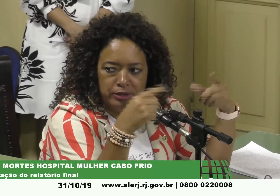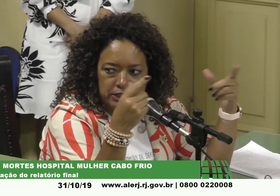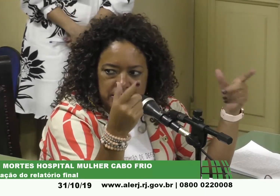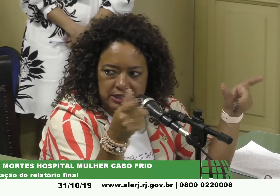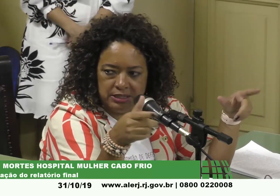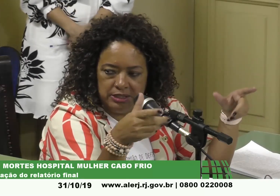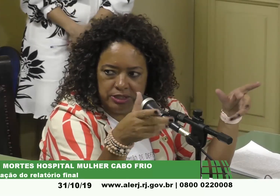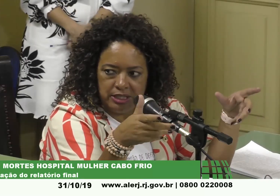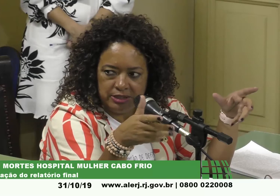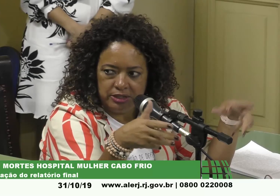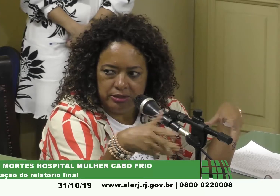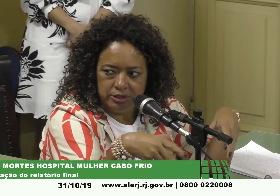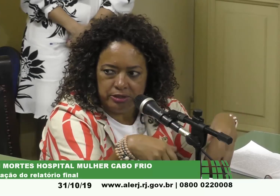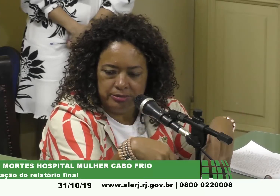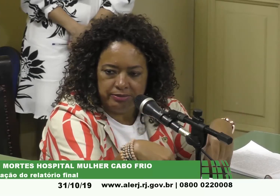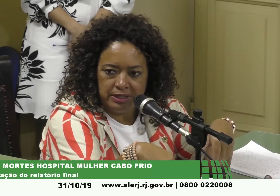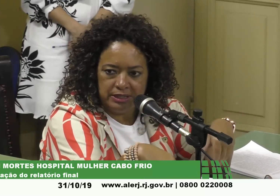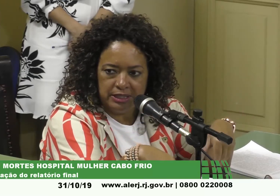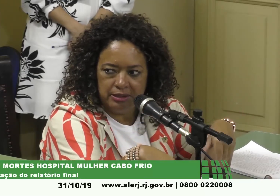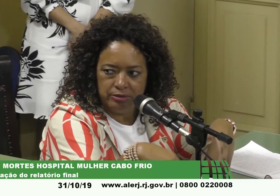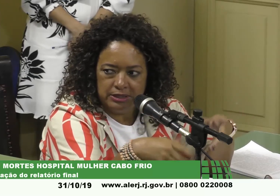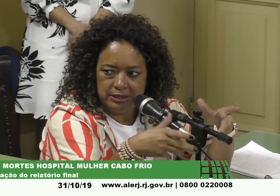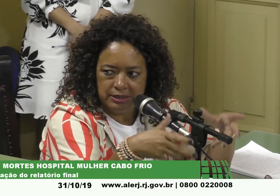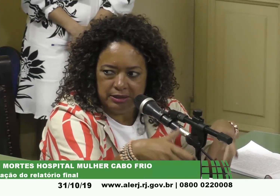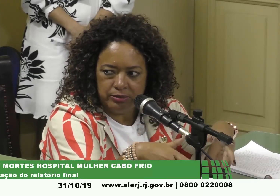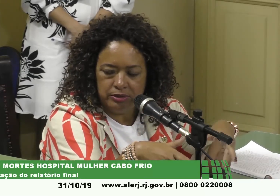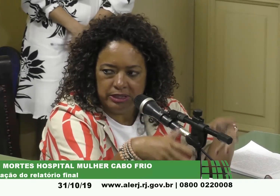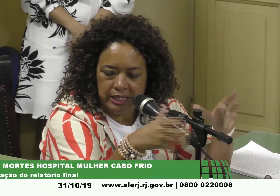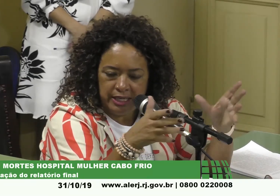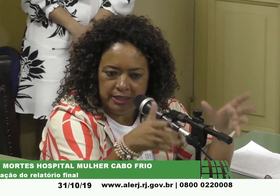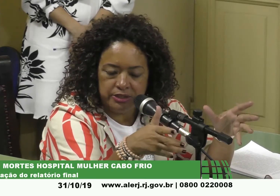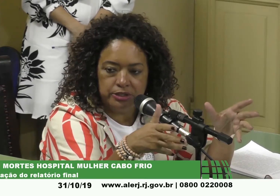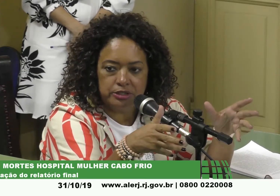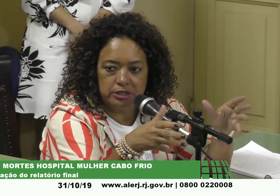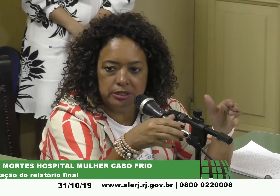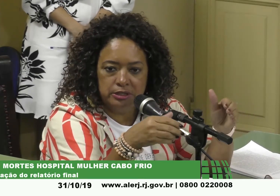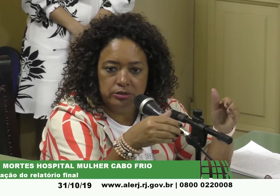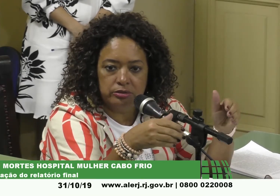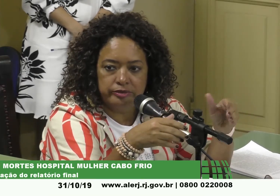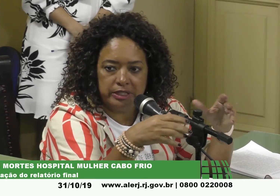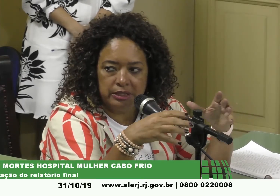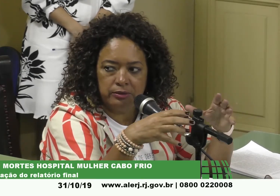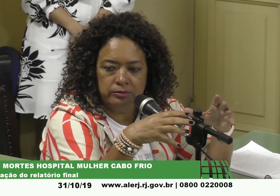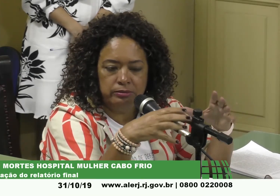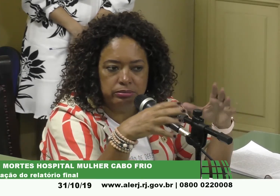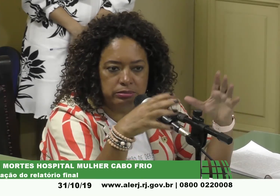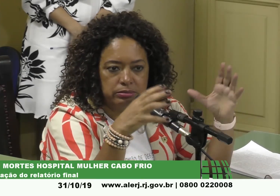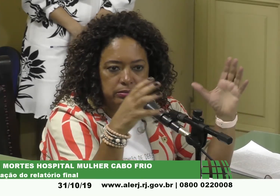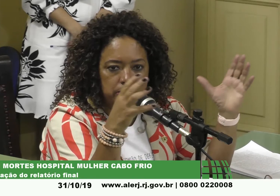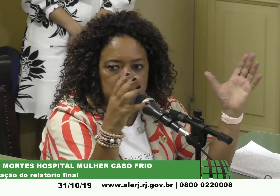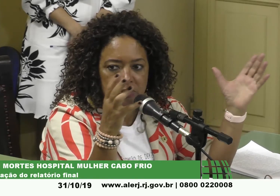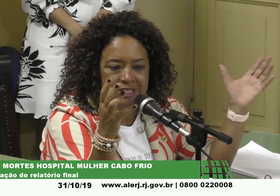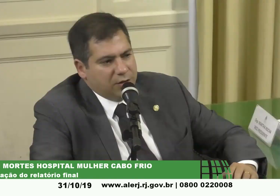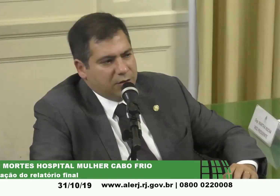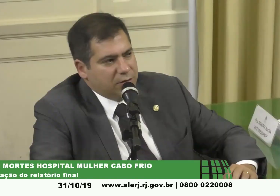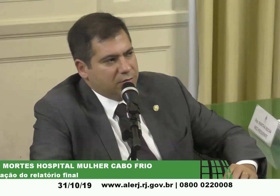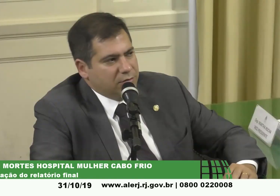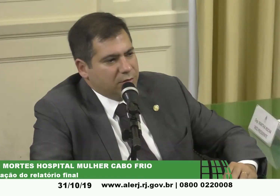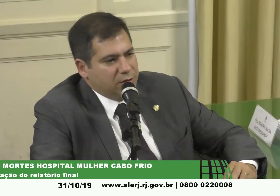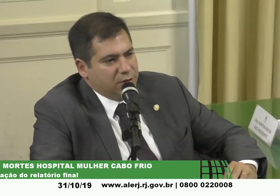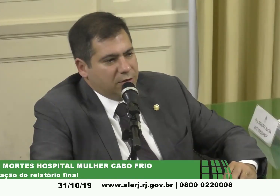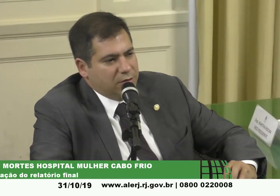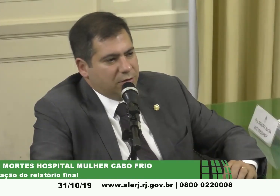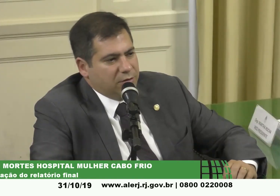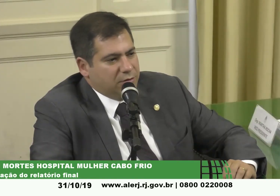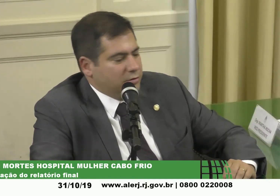para todas essas entidades que nós estamos falando aqui, todas essas autoridades, isso vai dar Não, sem problema. uma coisa